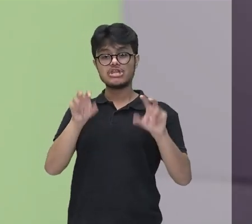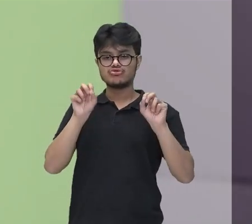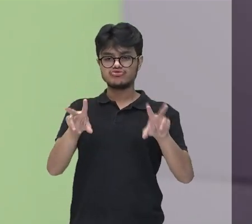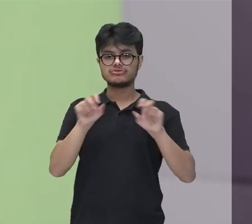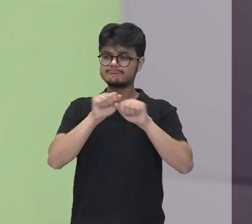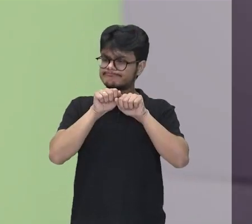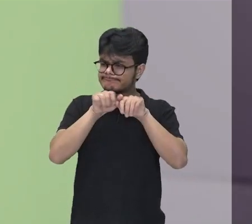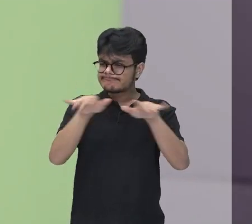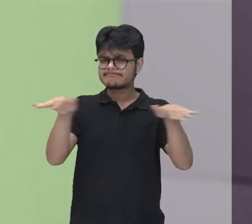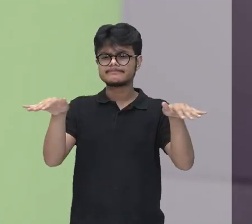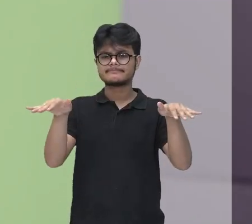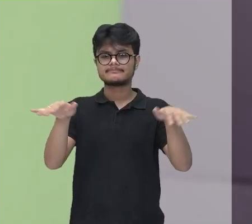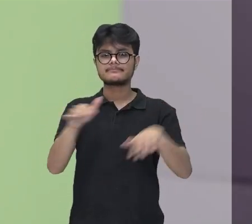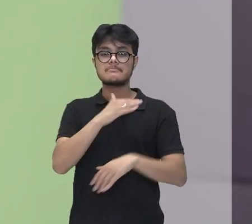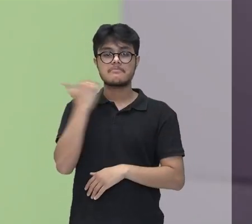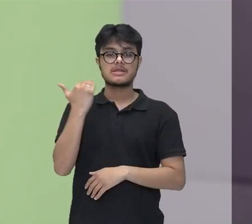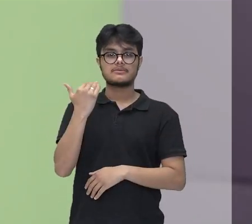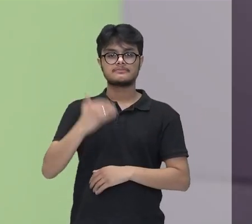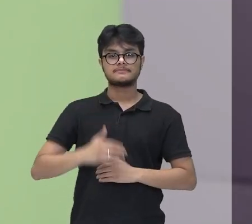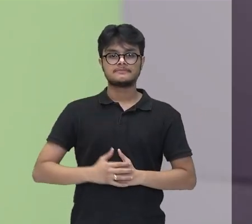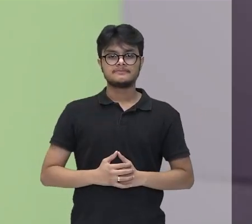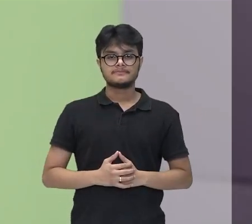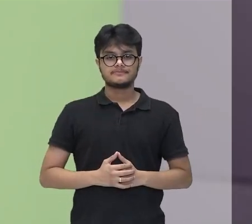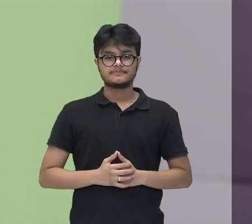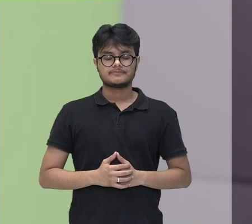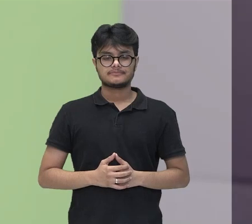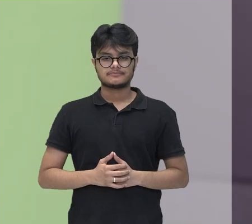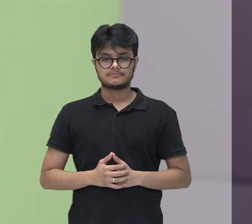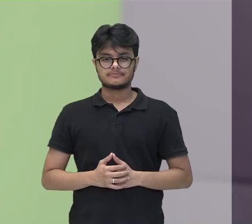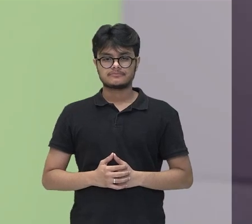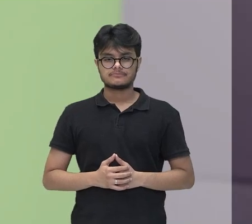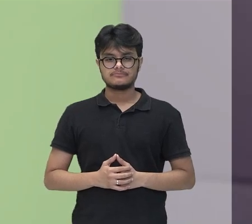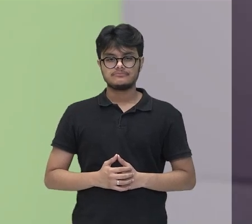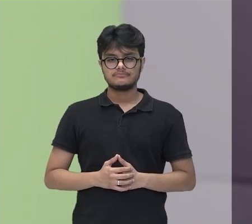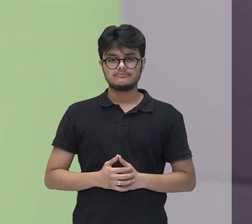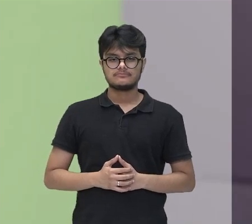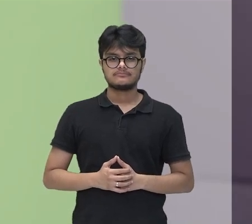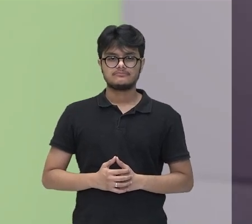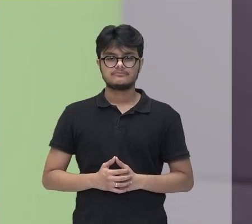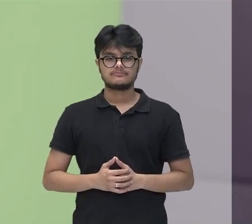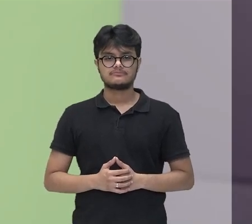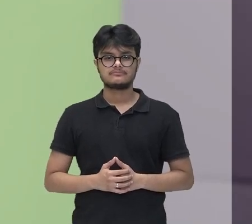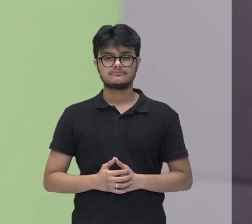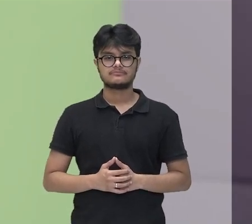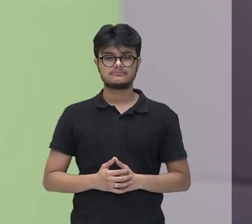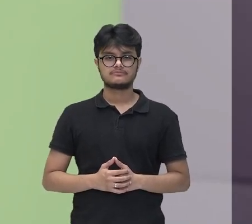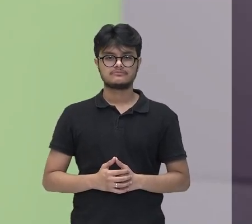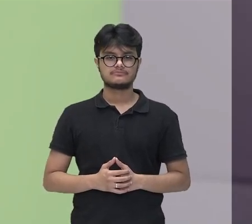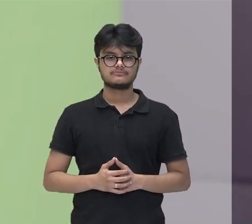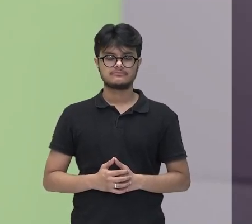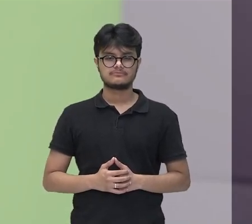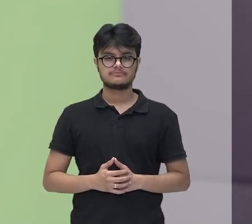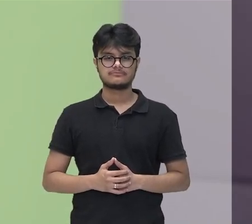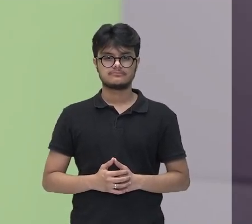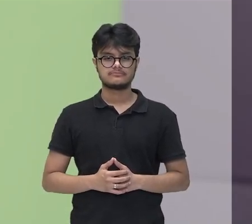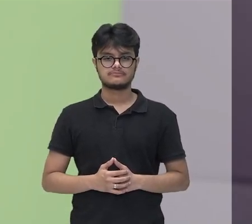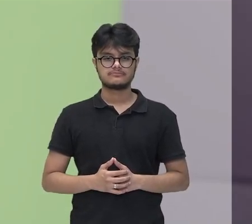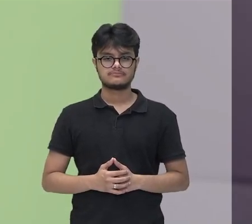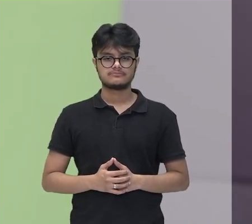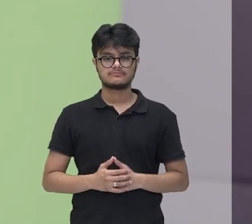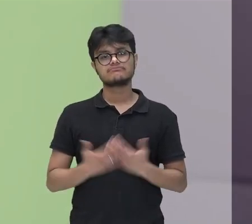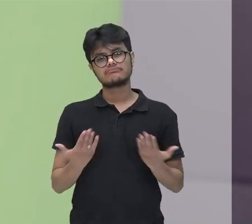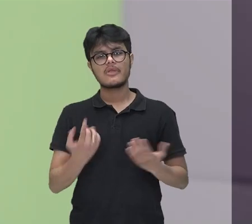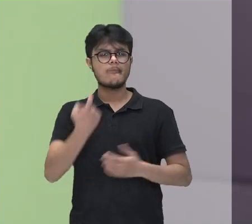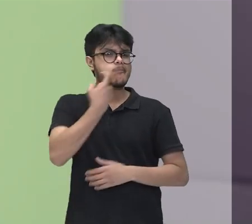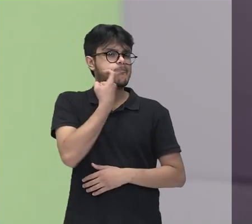fundo desses ambientes, eles vão ali causar a morte de vários peixes, por